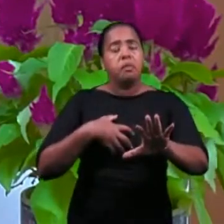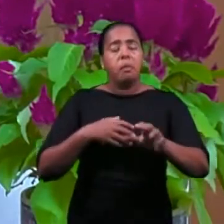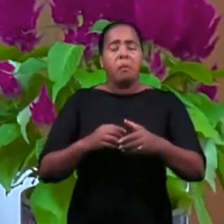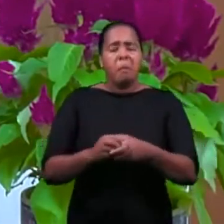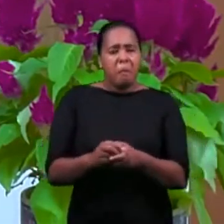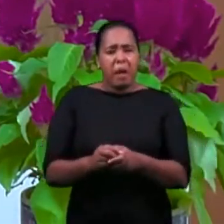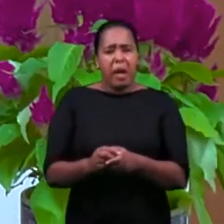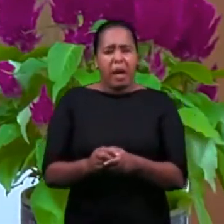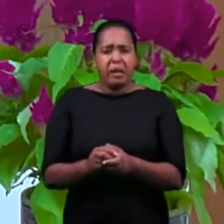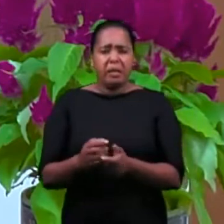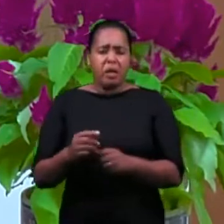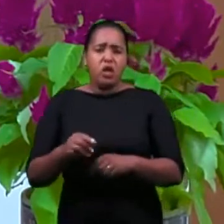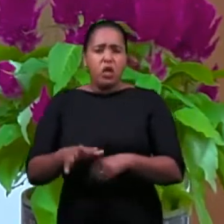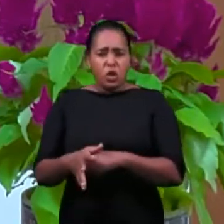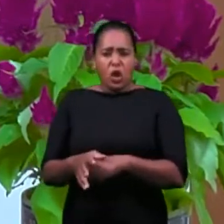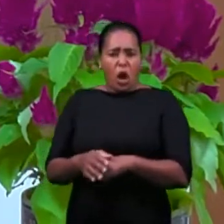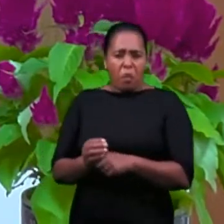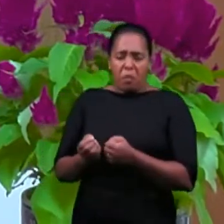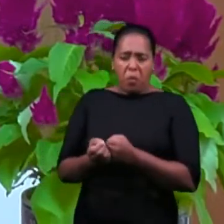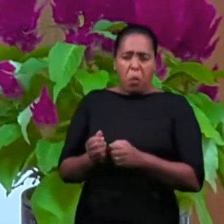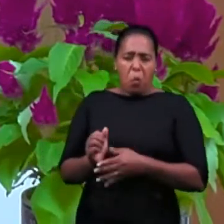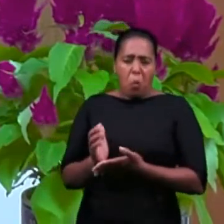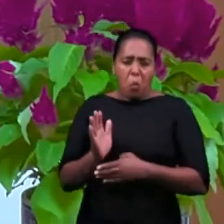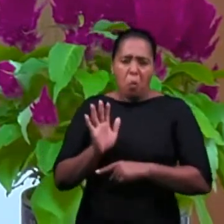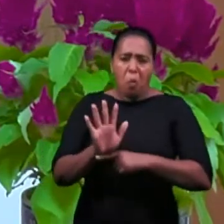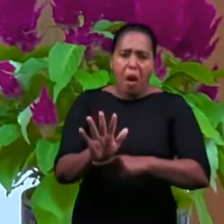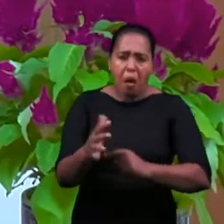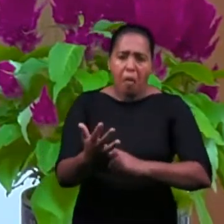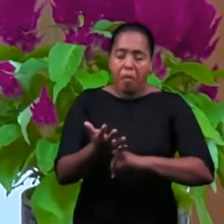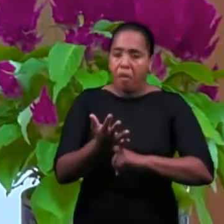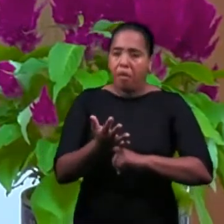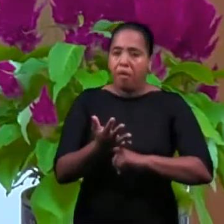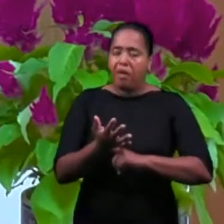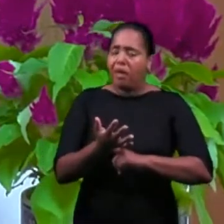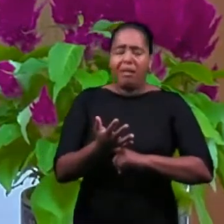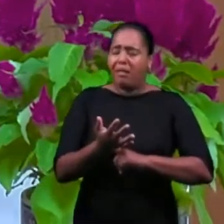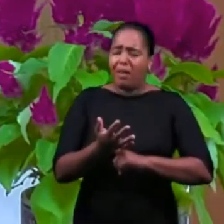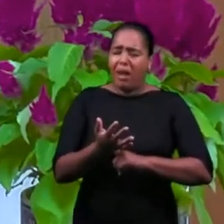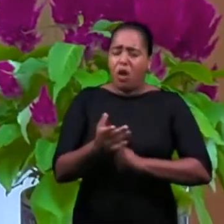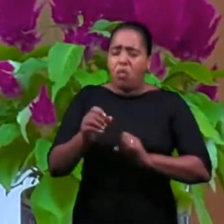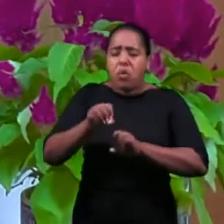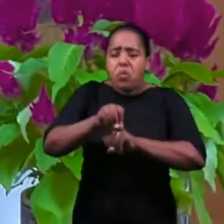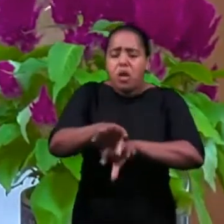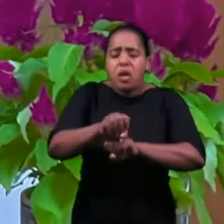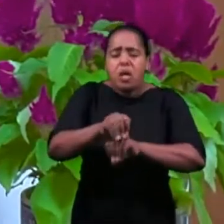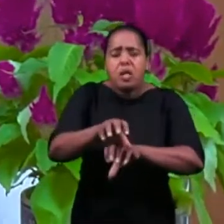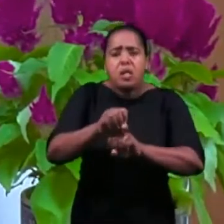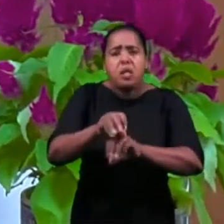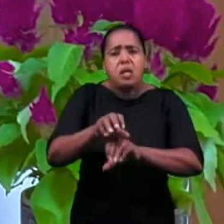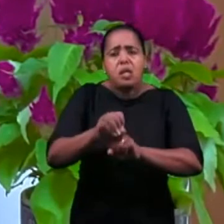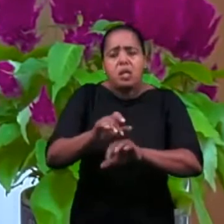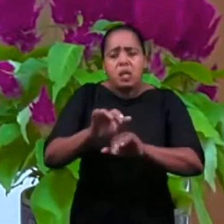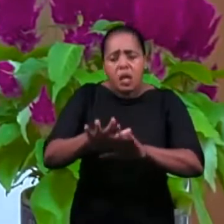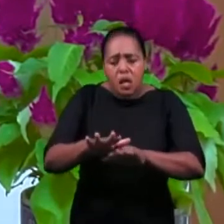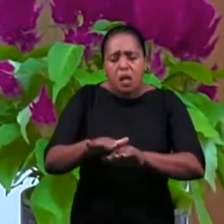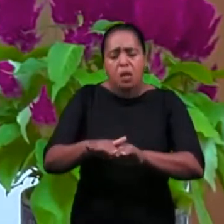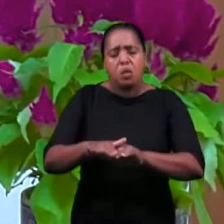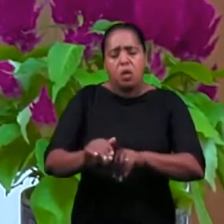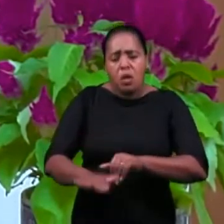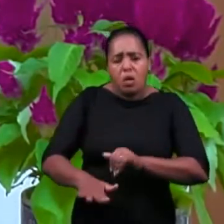favor, mas por ordem de criação, por formação,